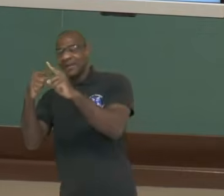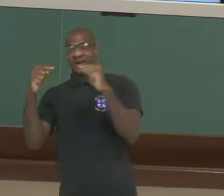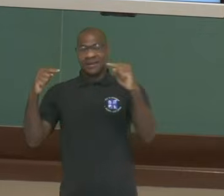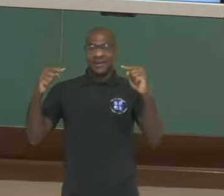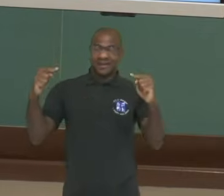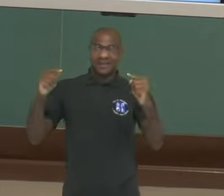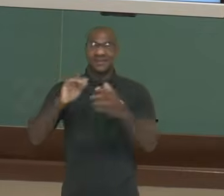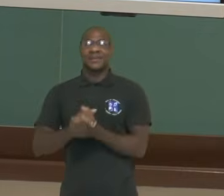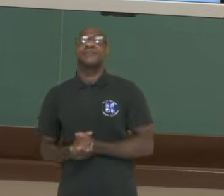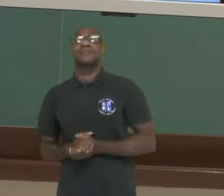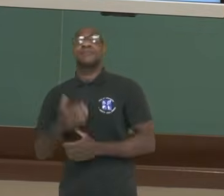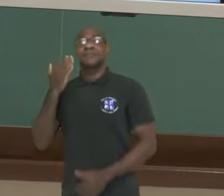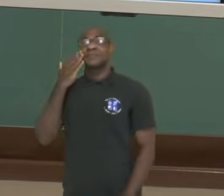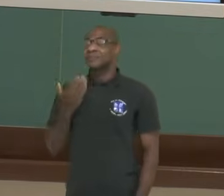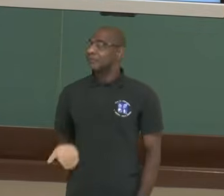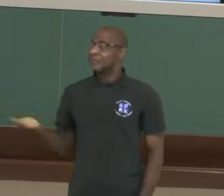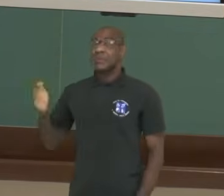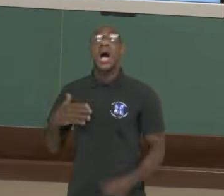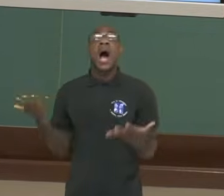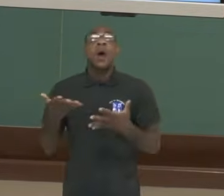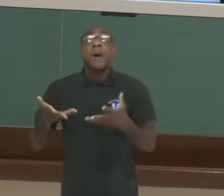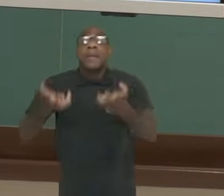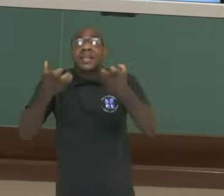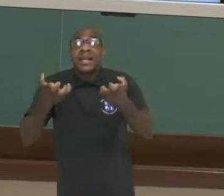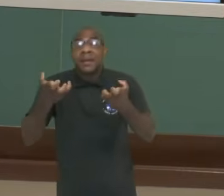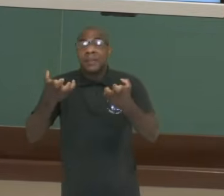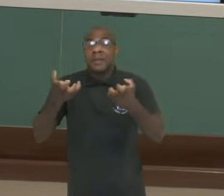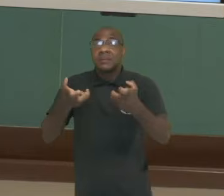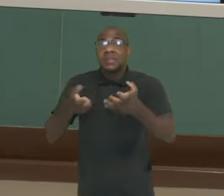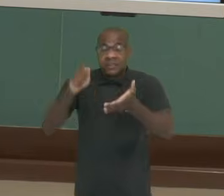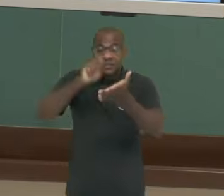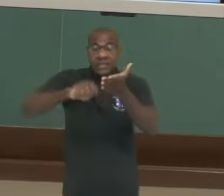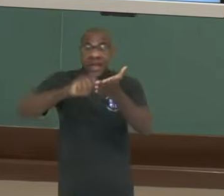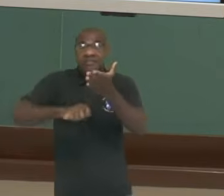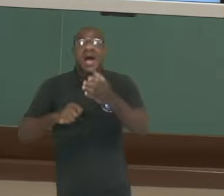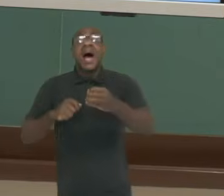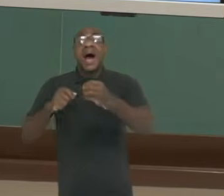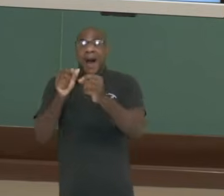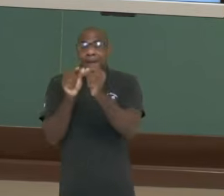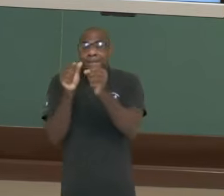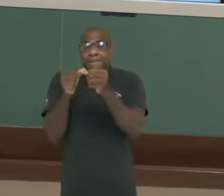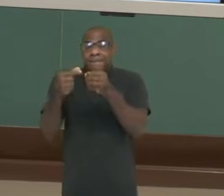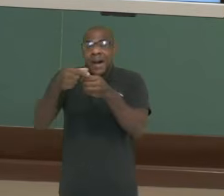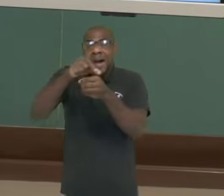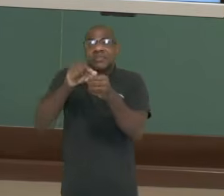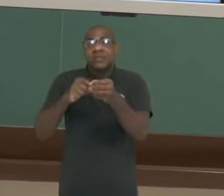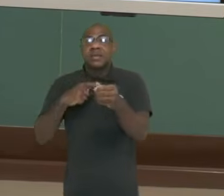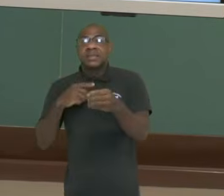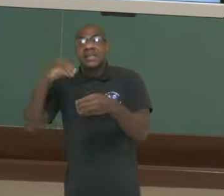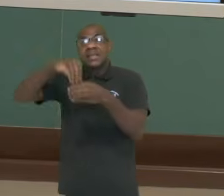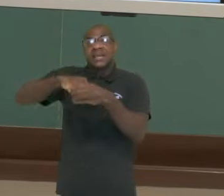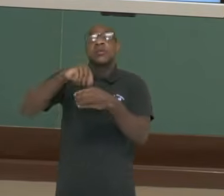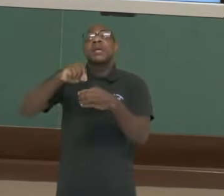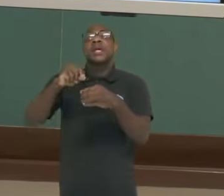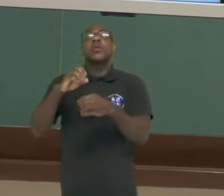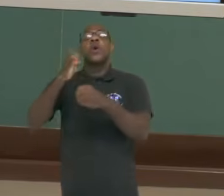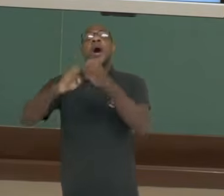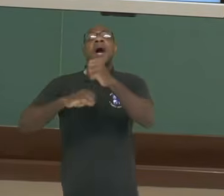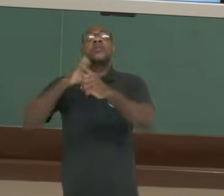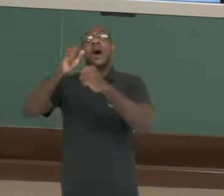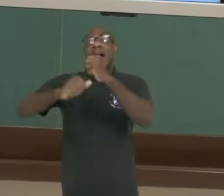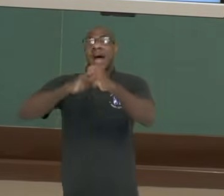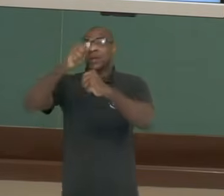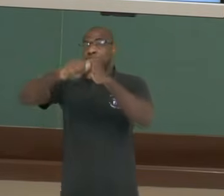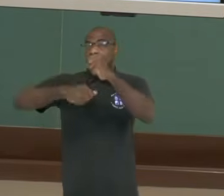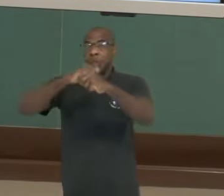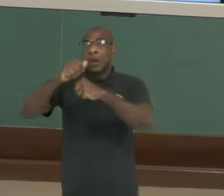Muito bem. Identifique as partículas que compõem o átomo. Então, nós temos aqui ao